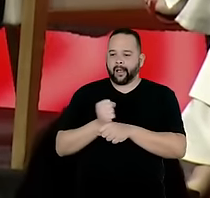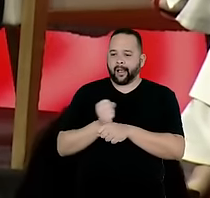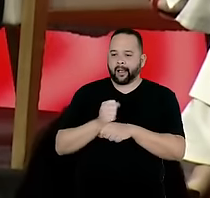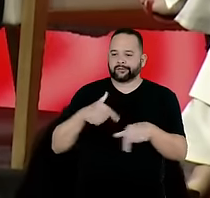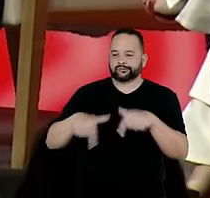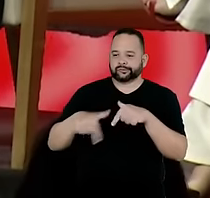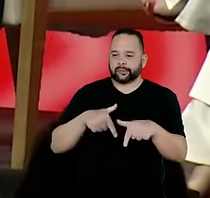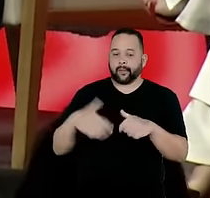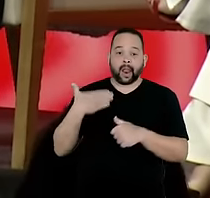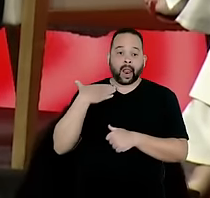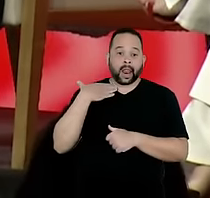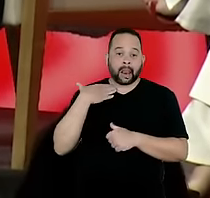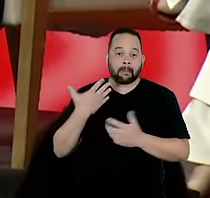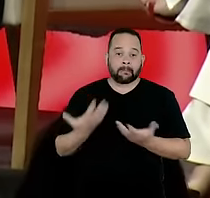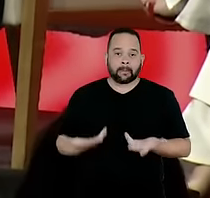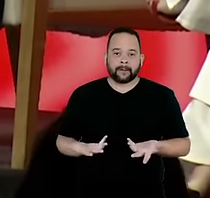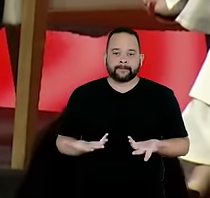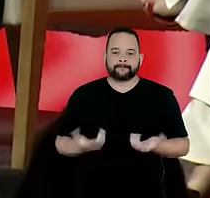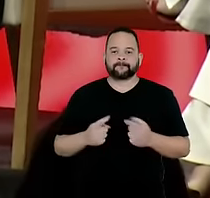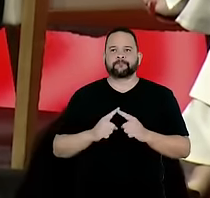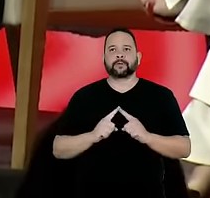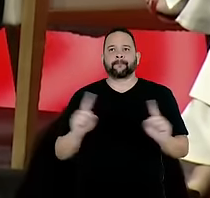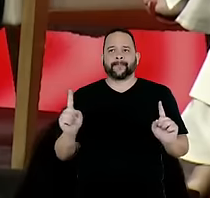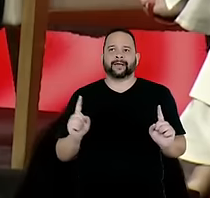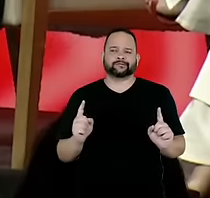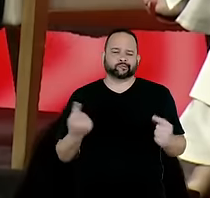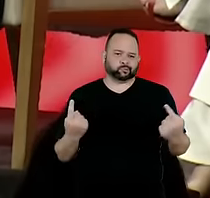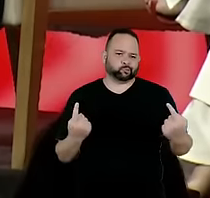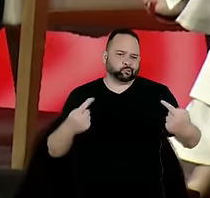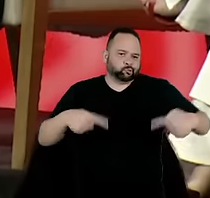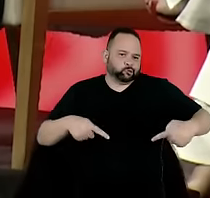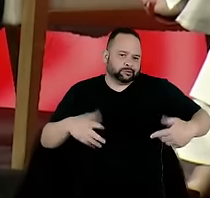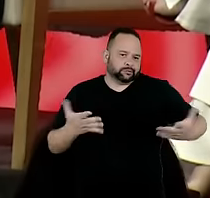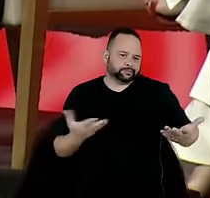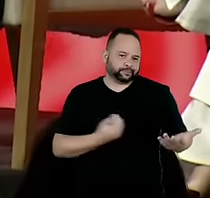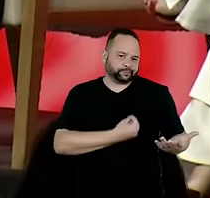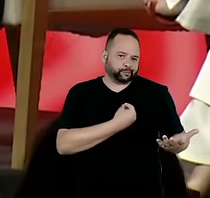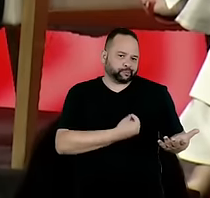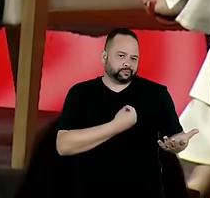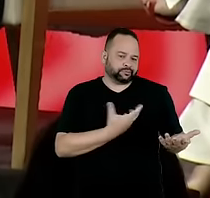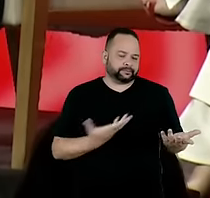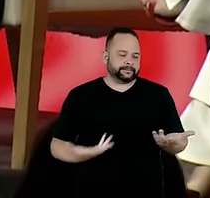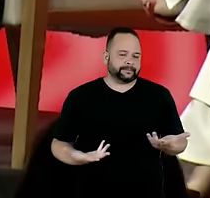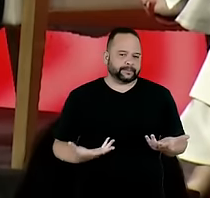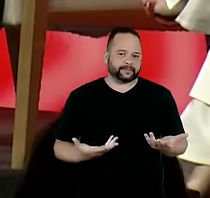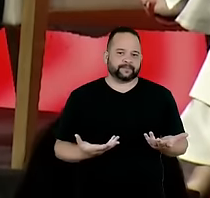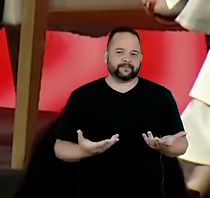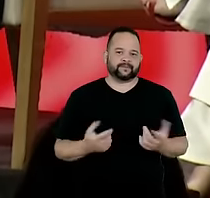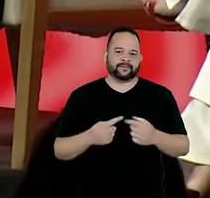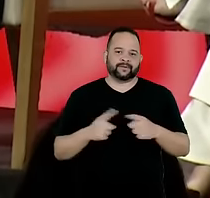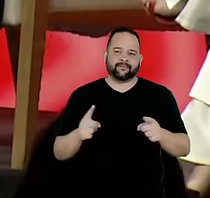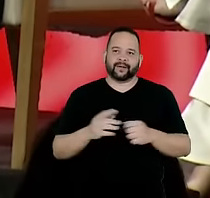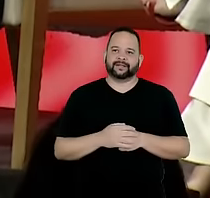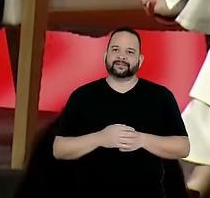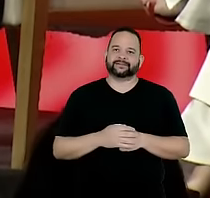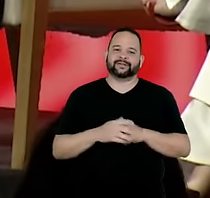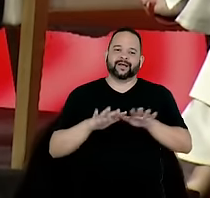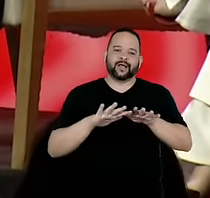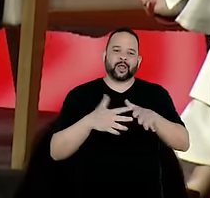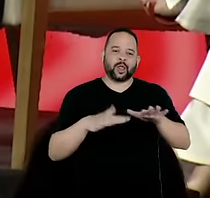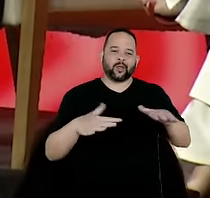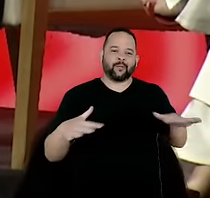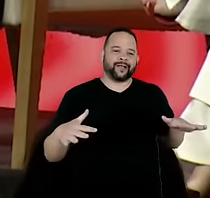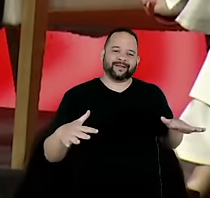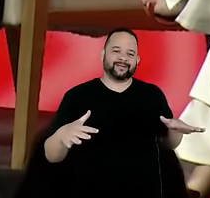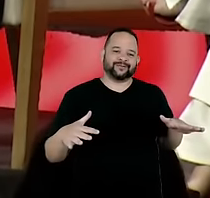mas assim o cenário é desafiador mas eh mar tranquilo não forja bons marujos né então